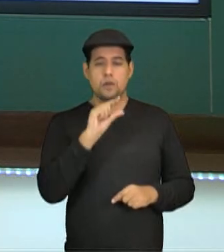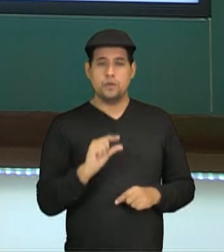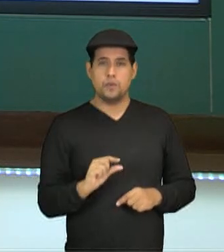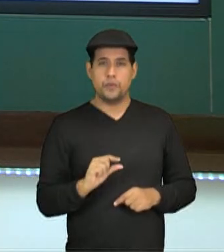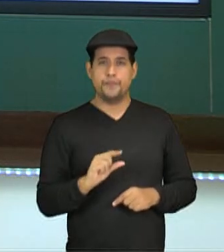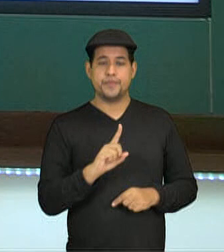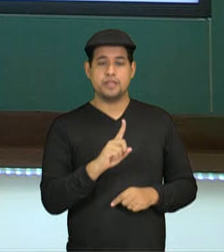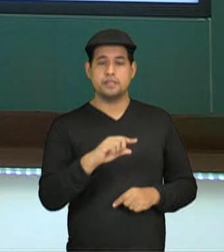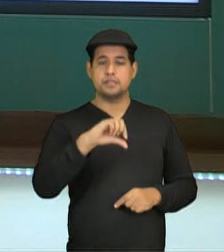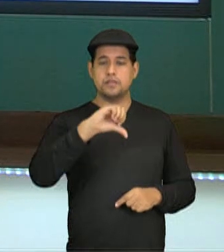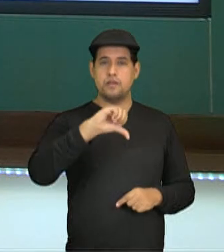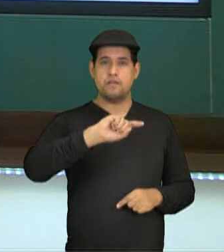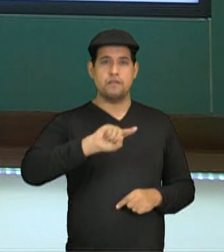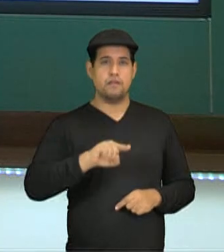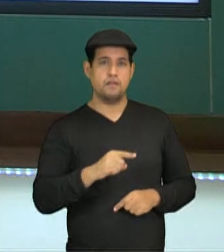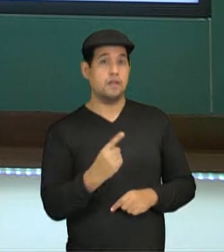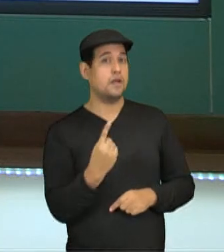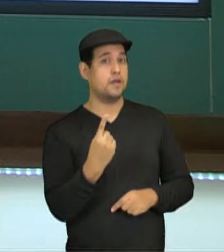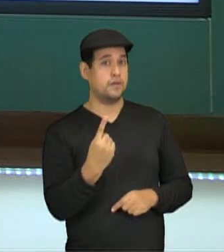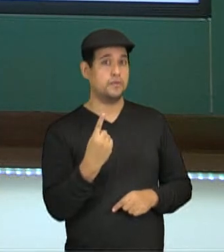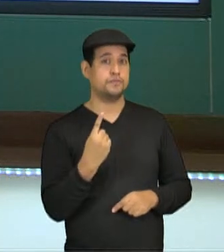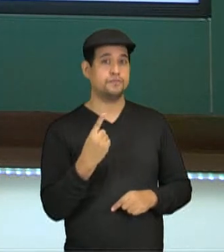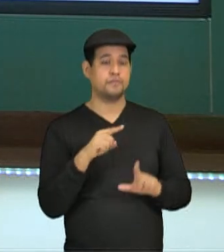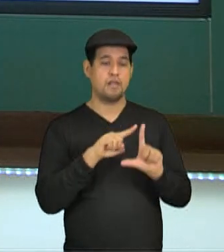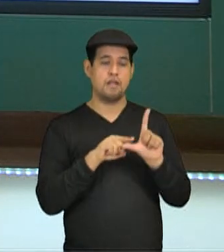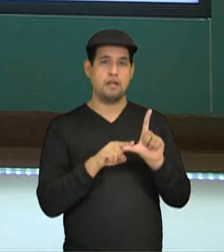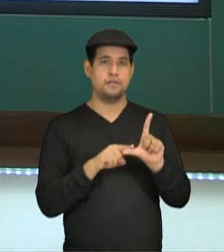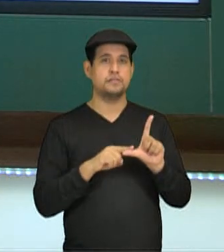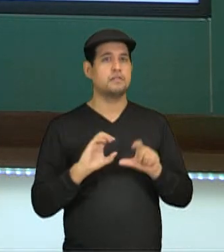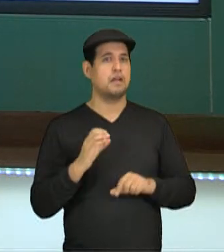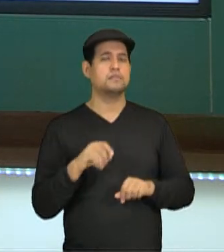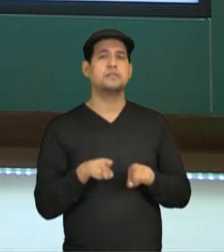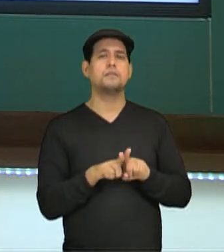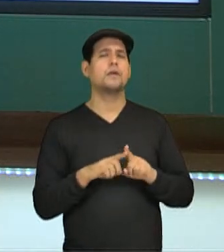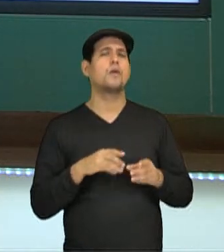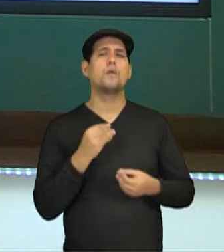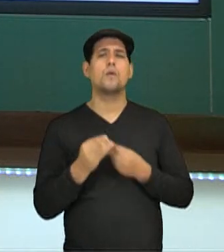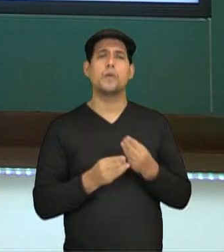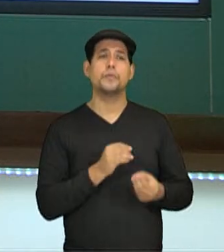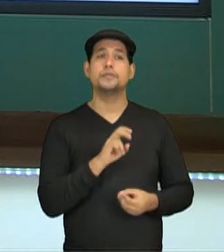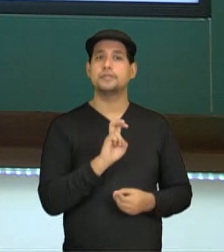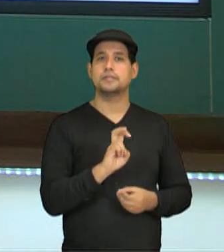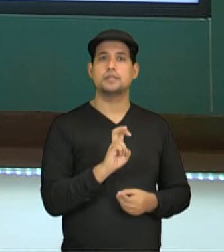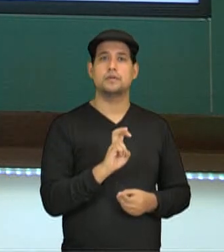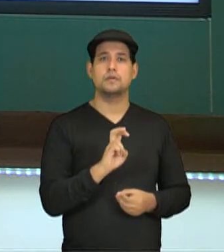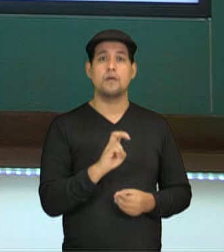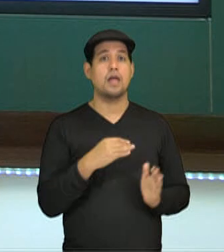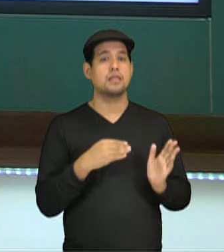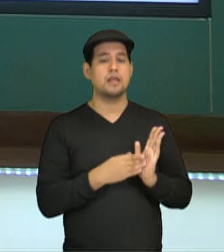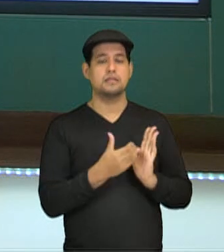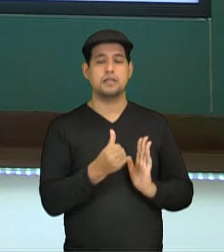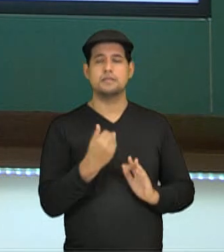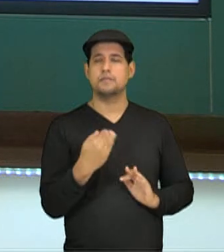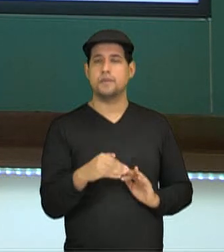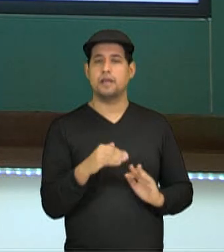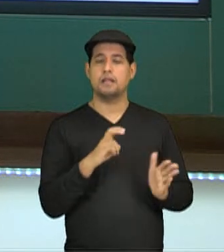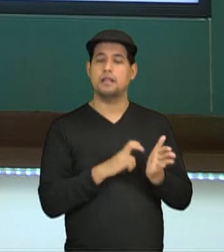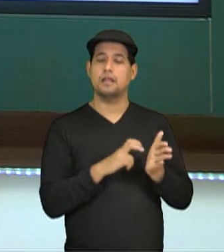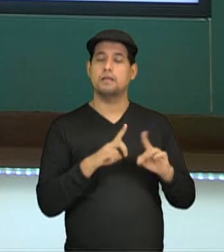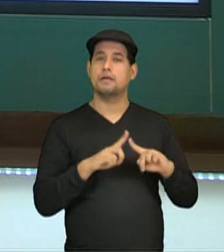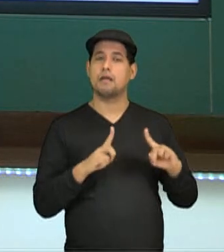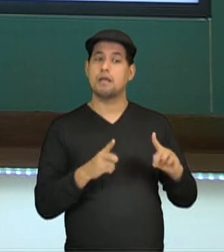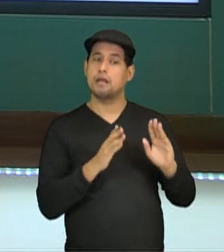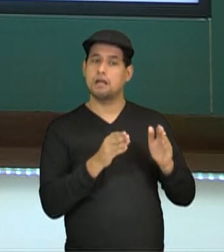de 19,1 graus Celsius. E isso ocorreu entre 5 e 6 e meia da manhã. Mas como ele quer